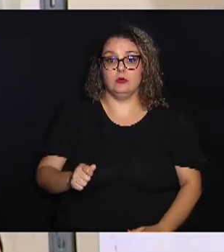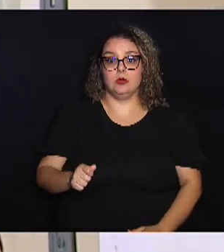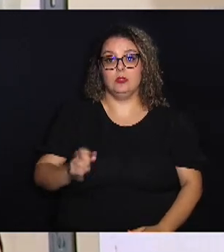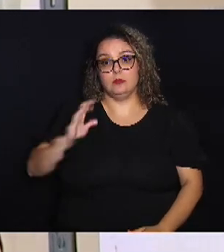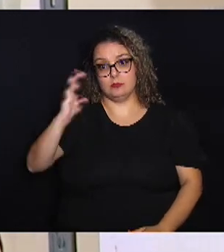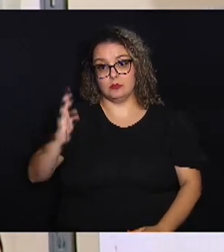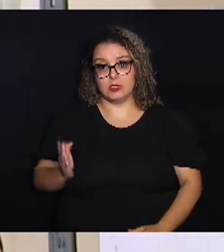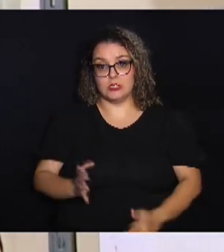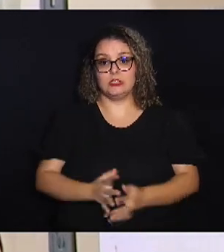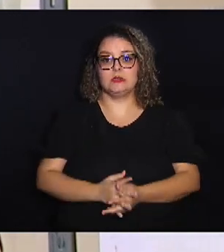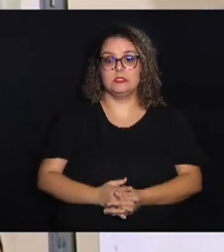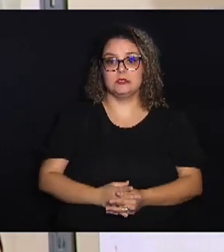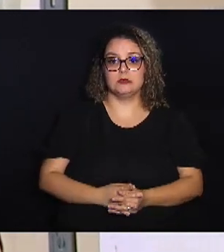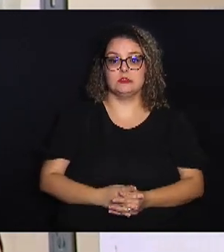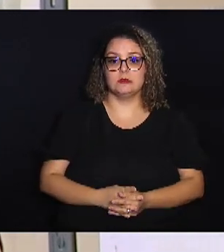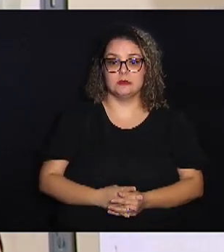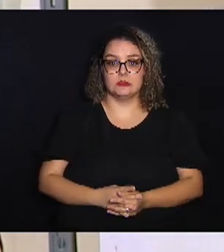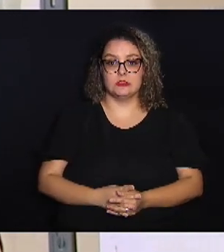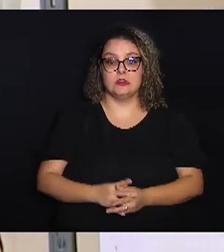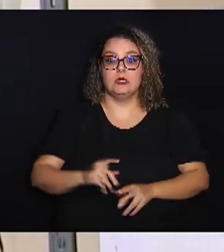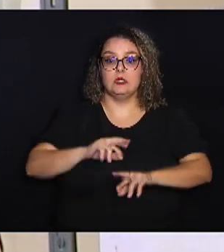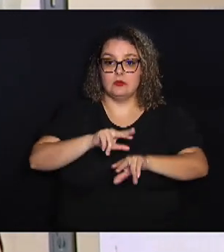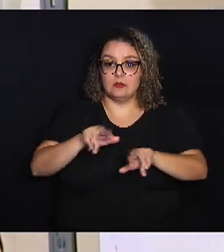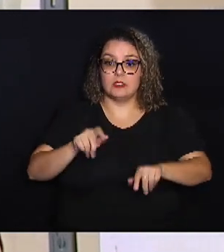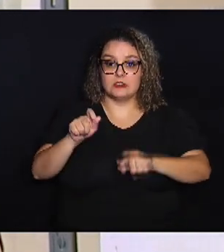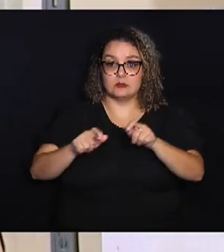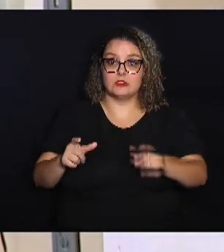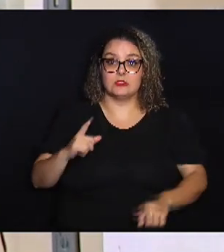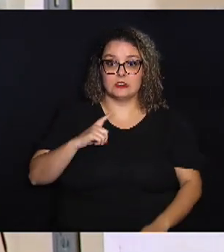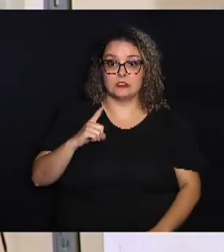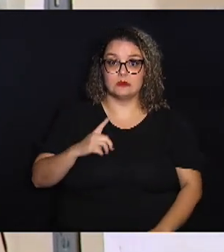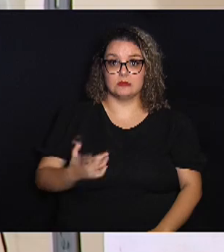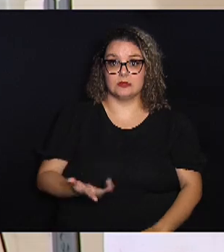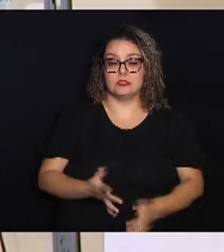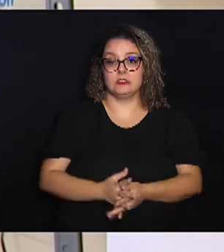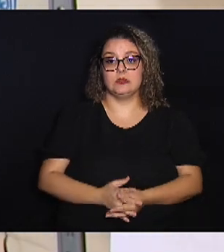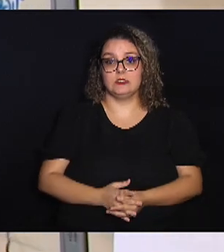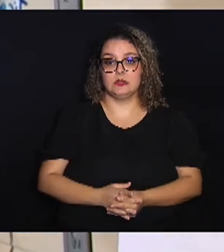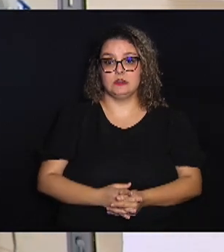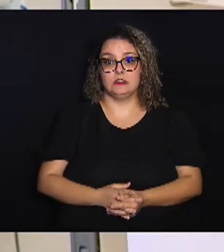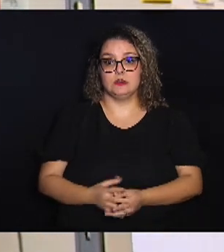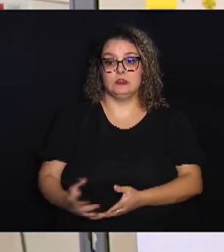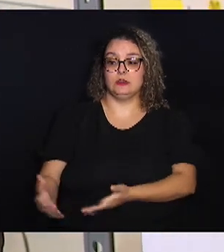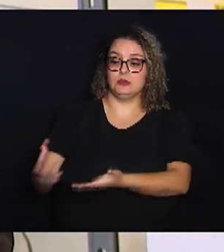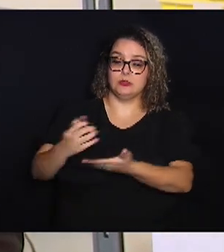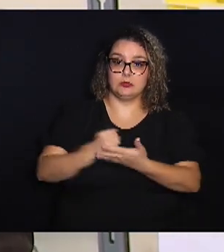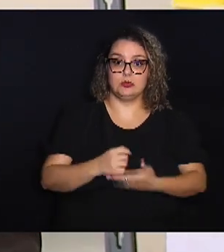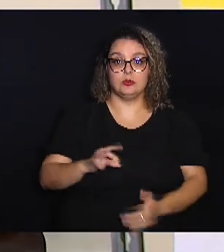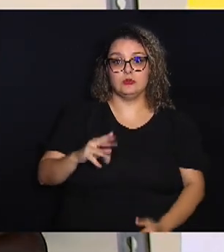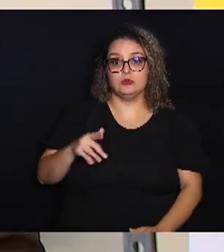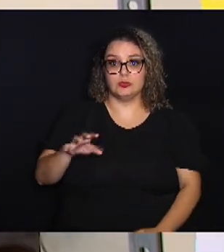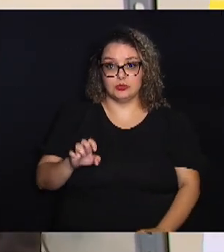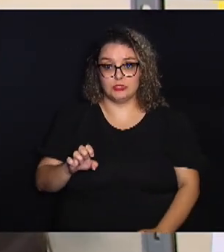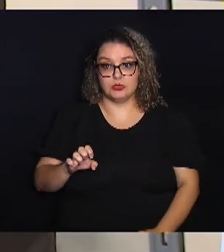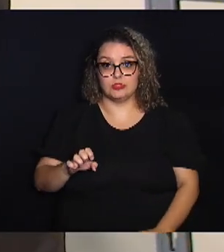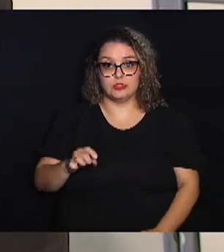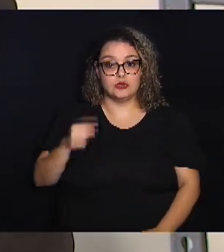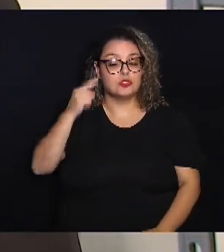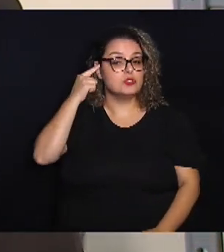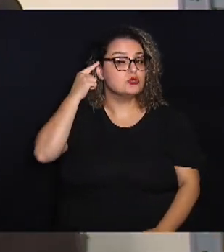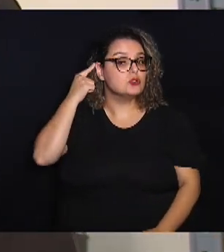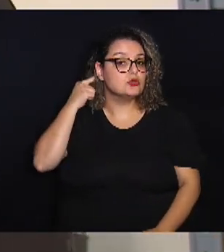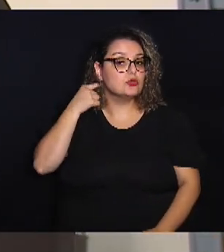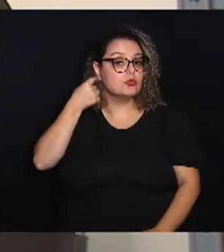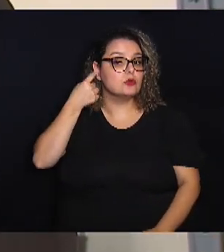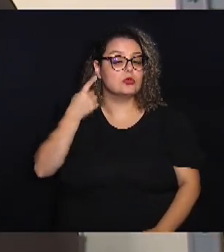E muitas pessoas têm, porque trouxeram e foram reproduzindo a tigre d'água de ouvido vermelho, né? Que é